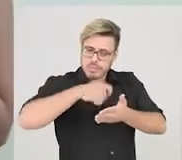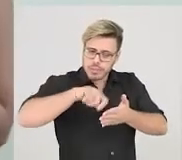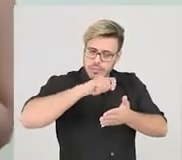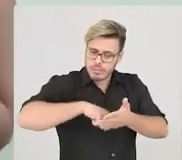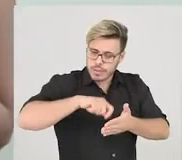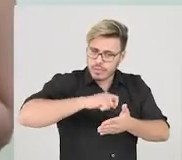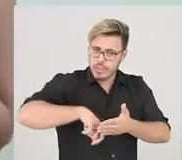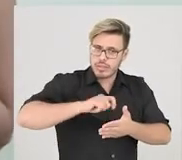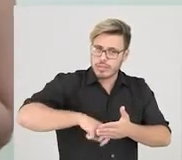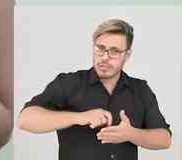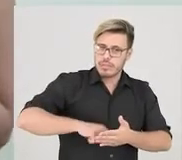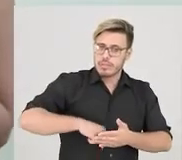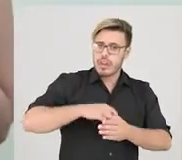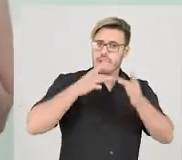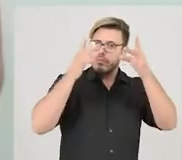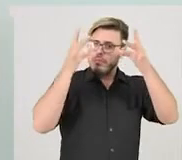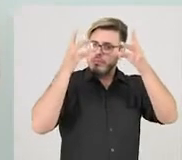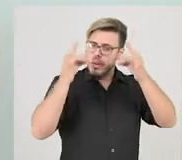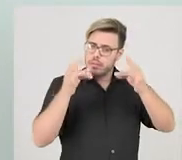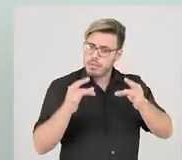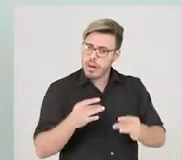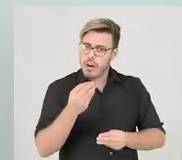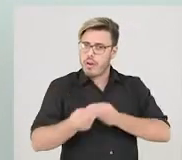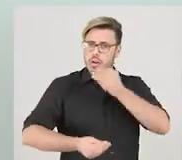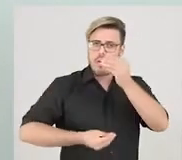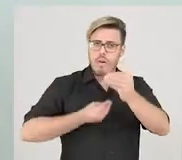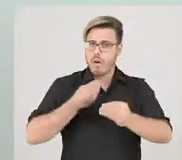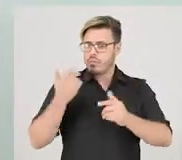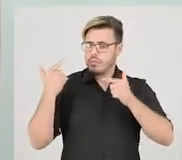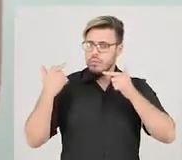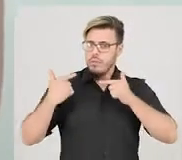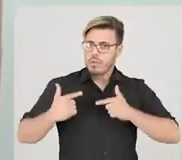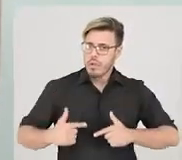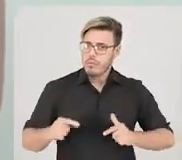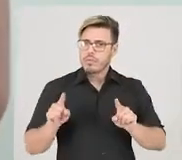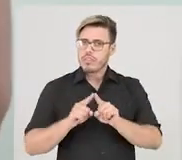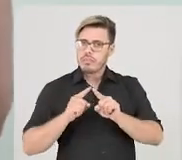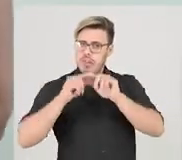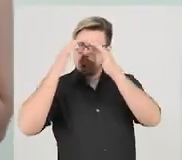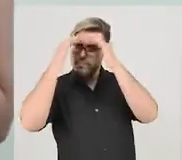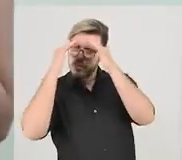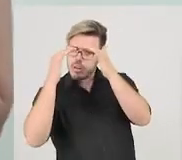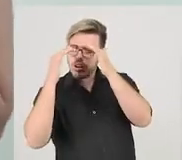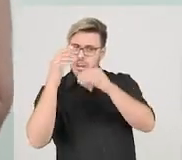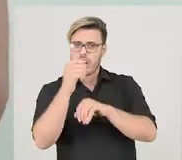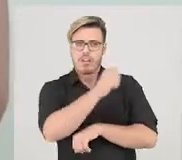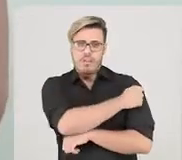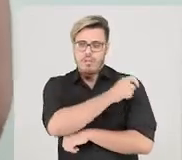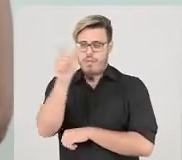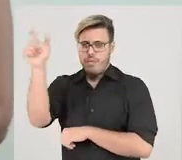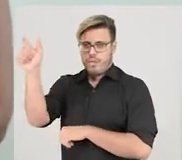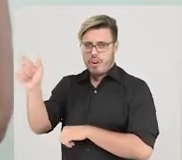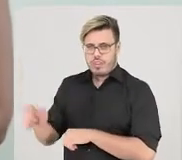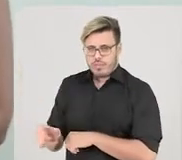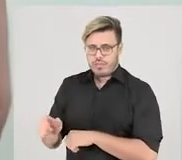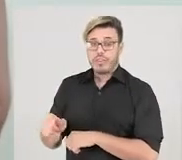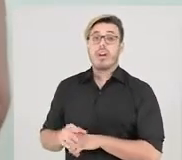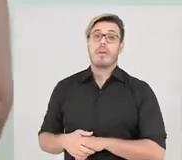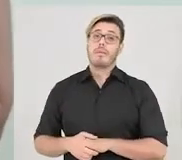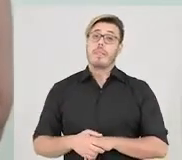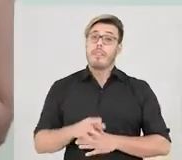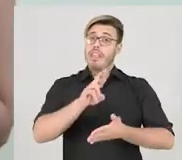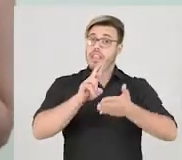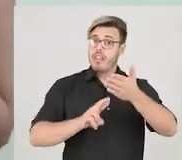cognitivas e orgânicas deste menino ou desta menina. Esse relatório, em momento oportuno, será disponibilizado para vocês.